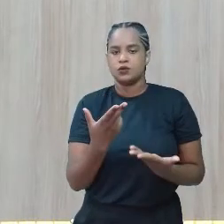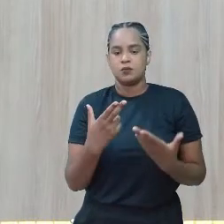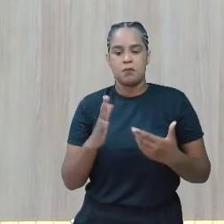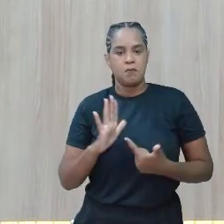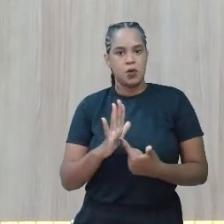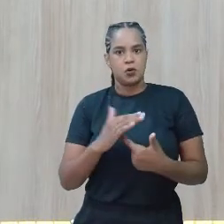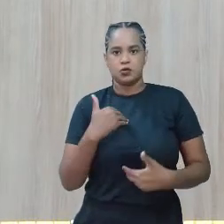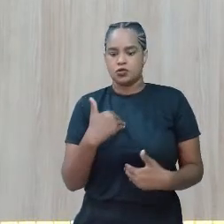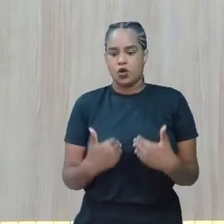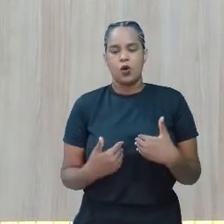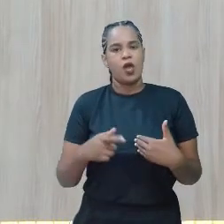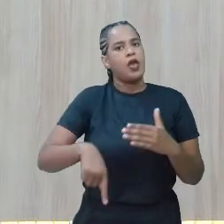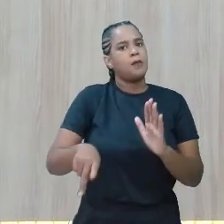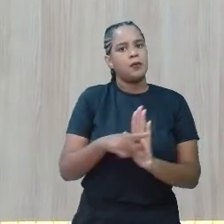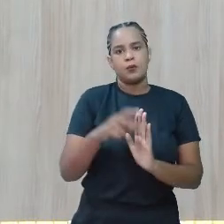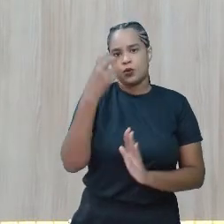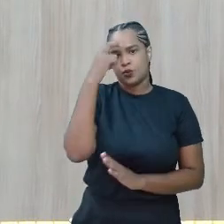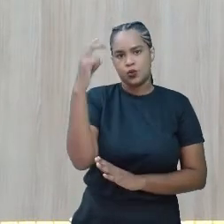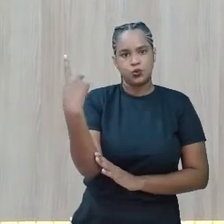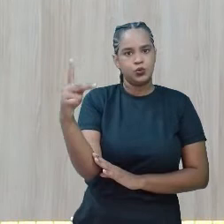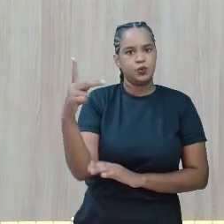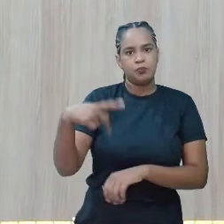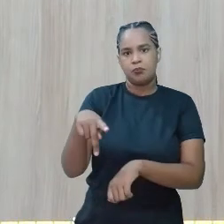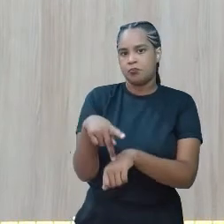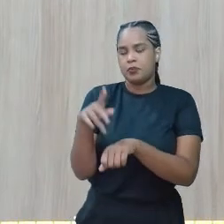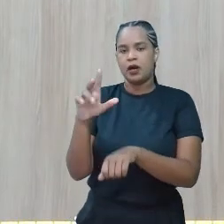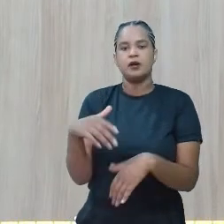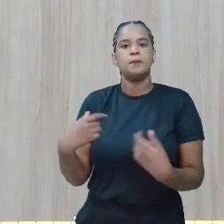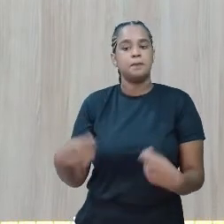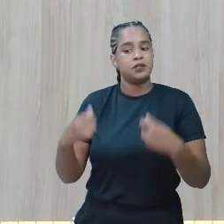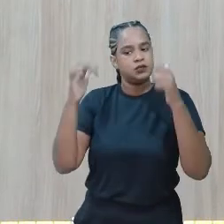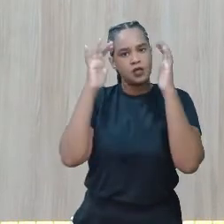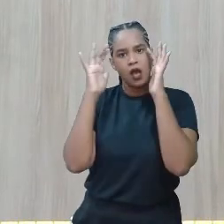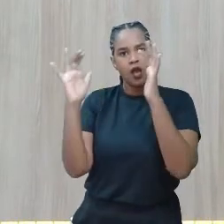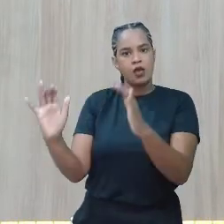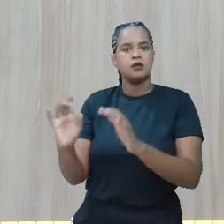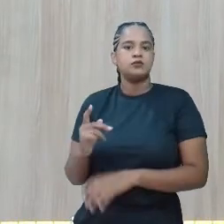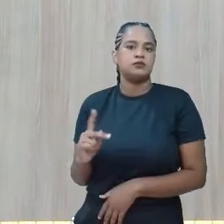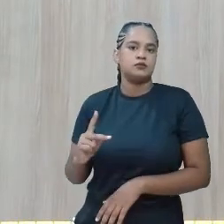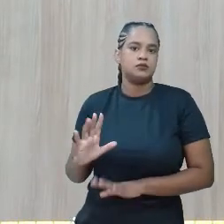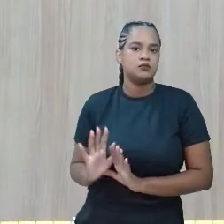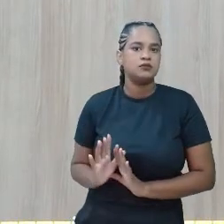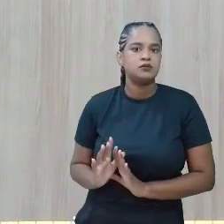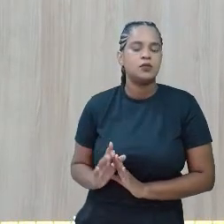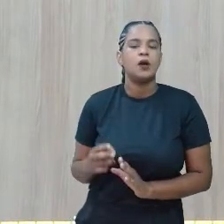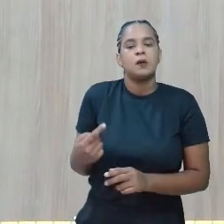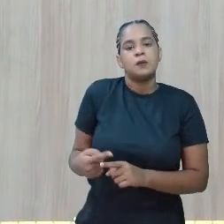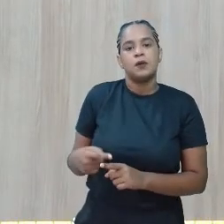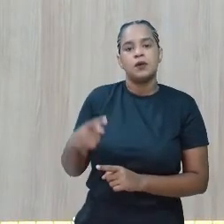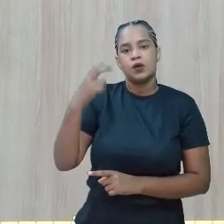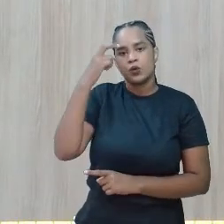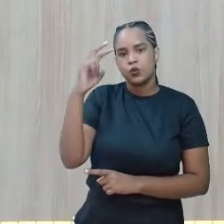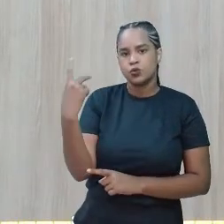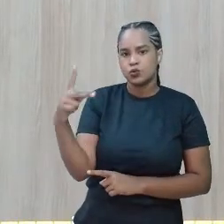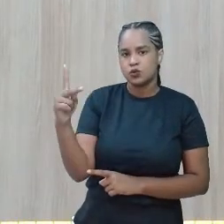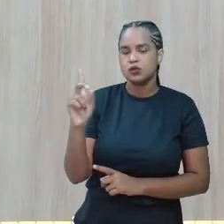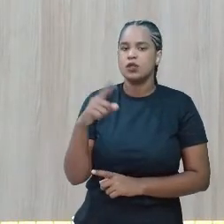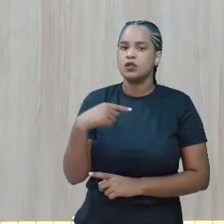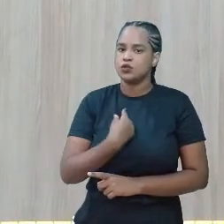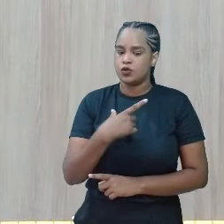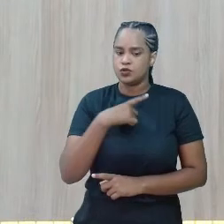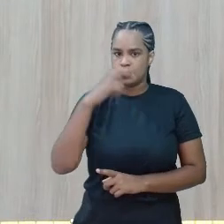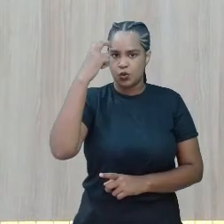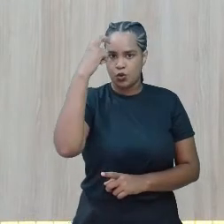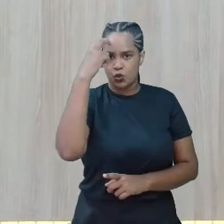o corpo e é uma cultura deles. E aí isso deve ser respeitado, porque a cultura deles, nós temos a